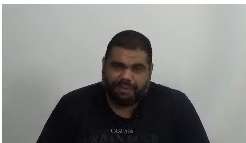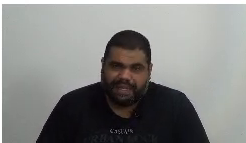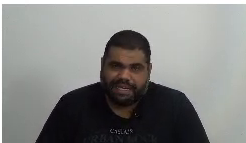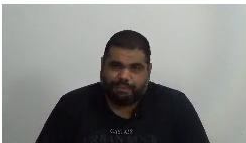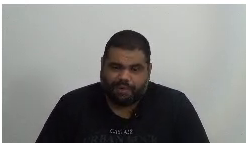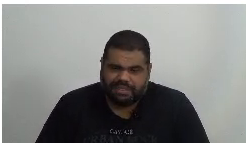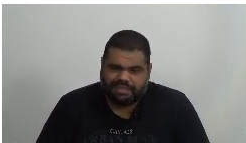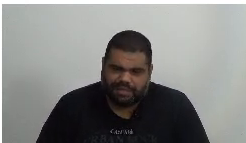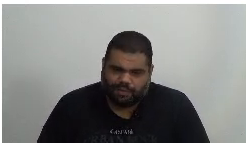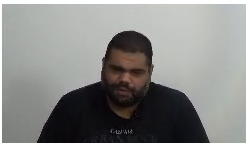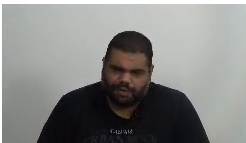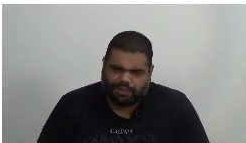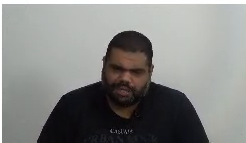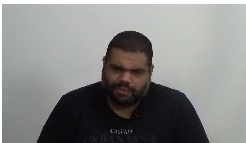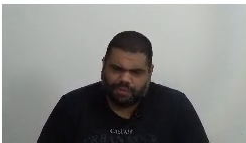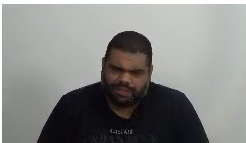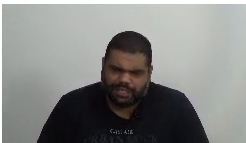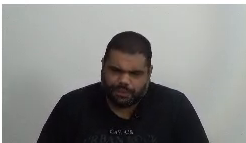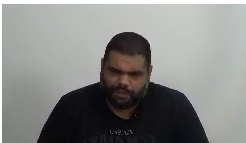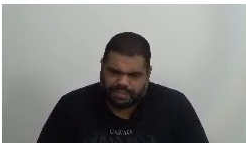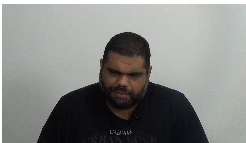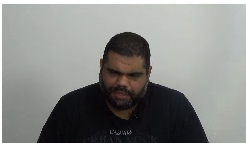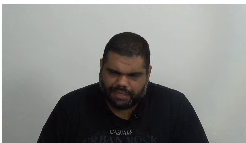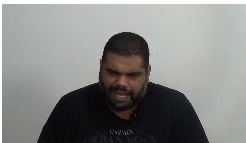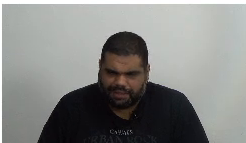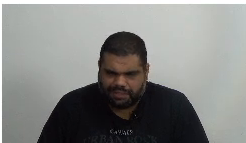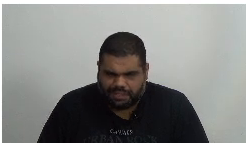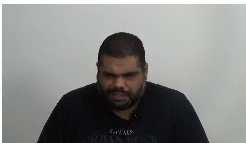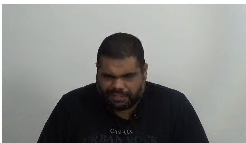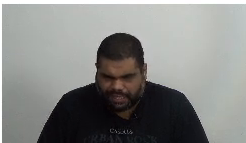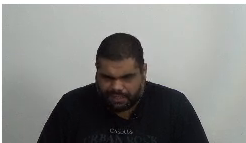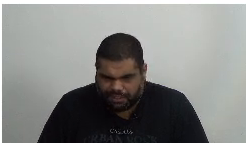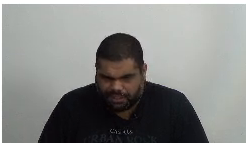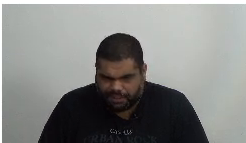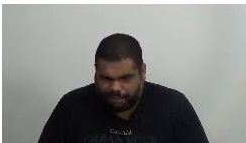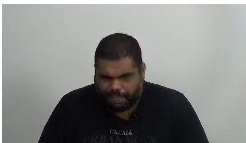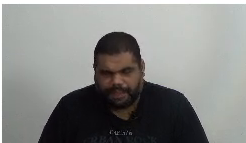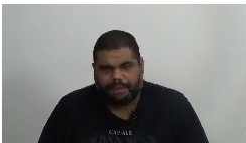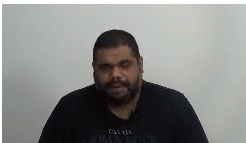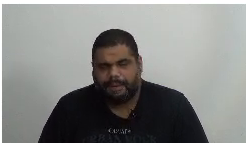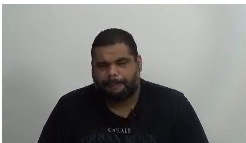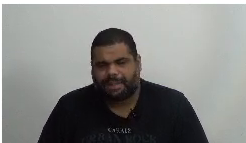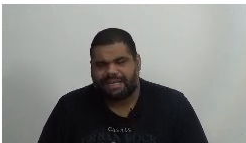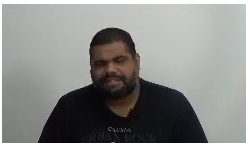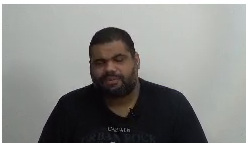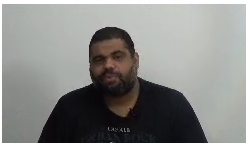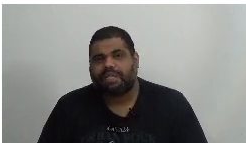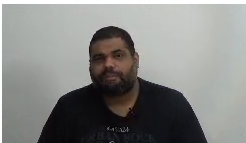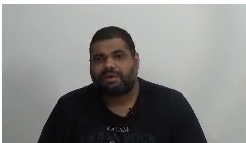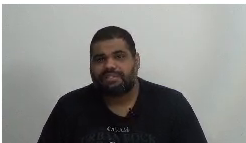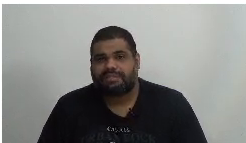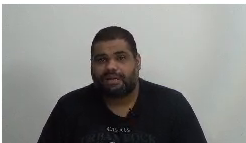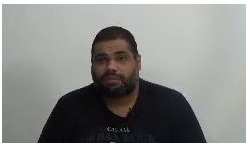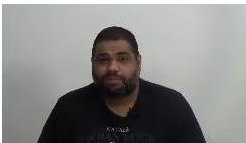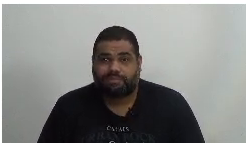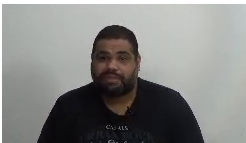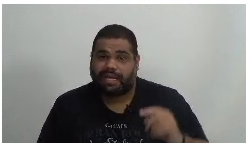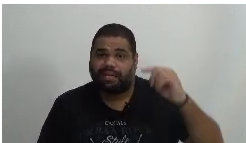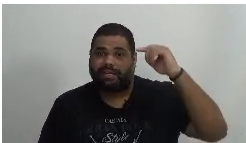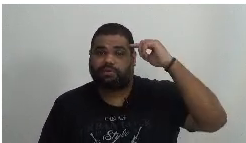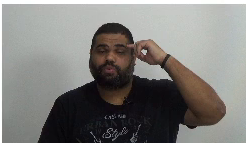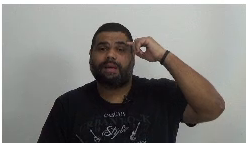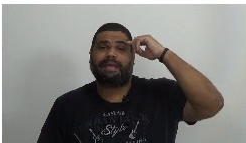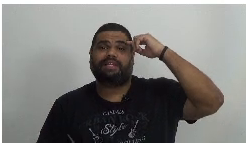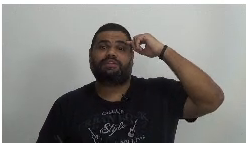Para a primeira posição, eu tenho quantas possibilidades? Três. para a segunda posição,